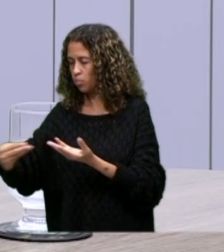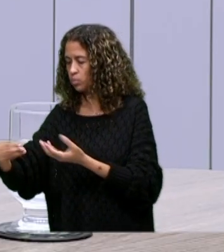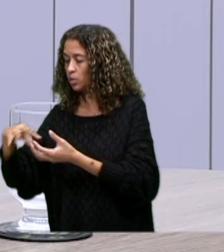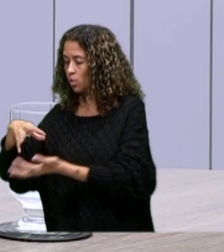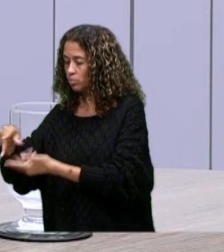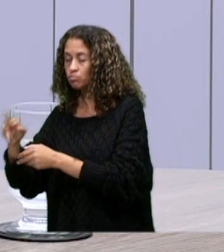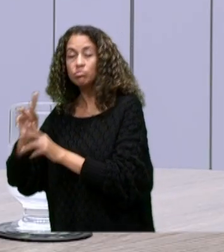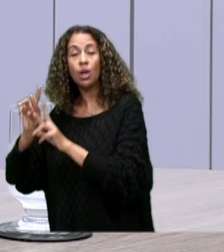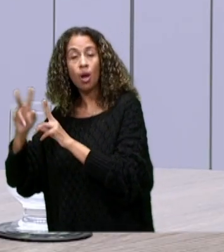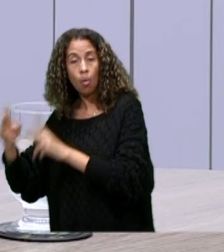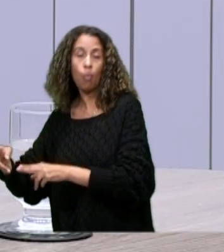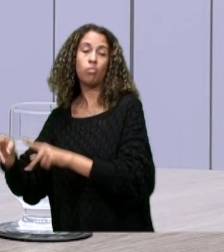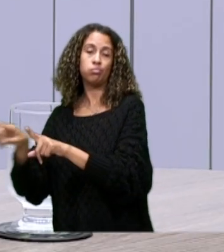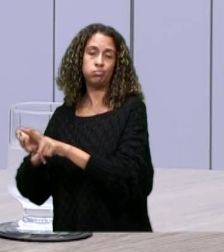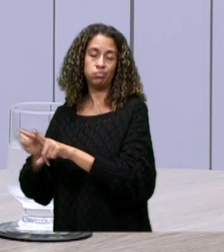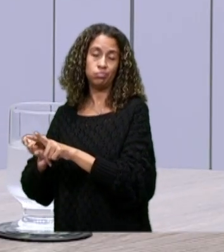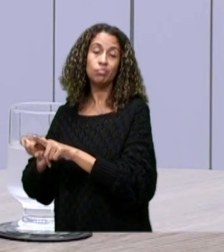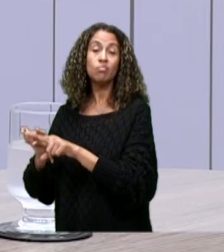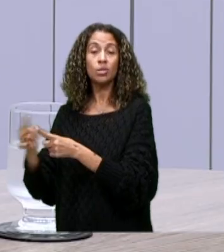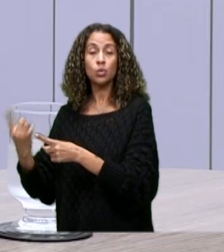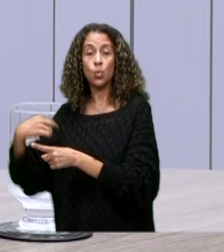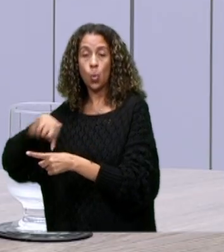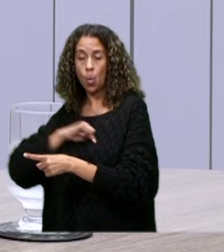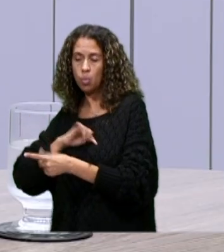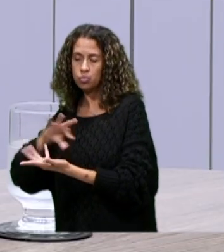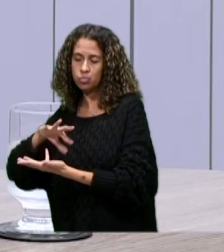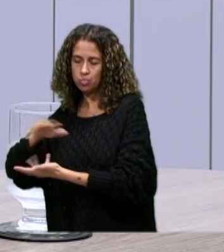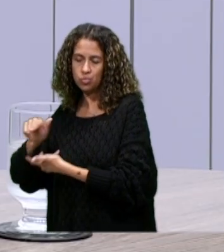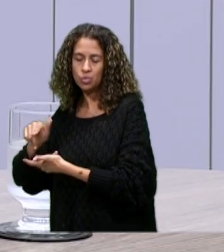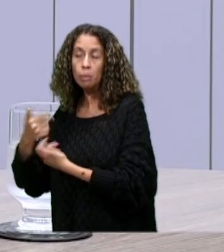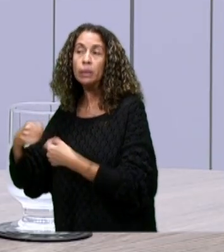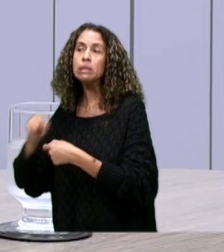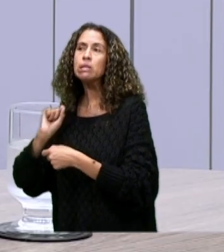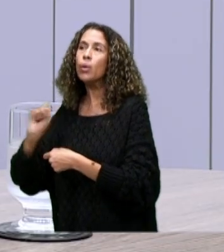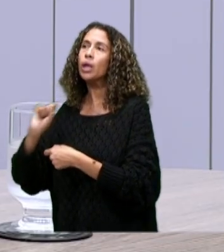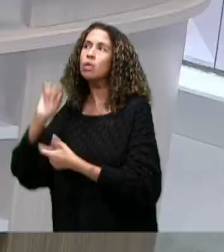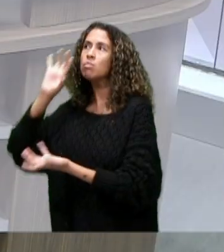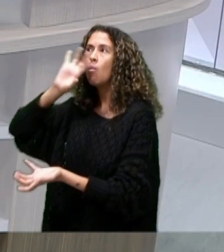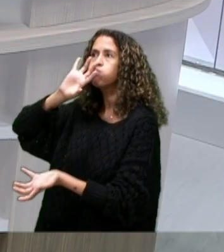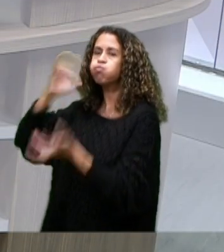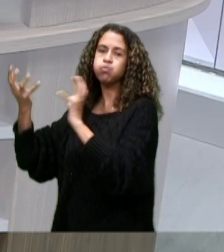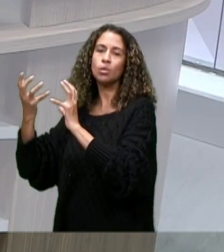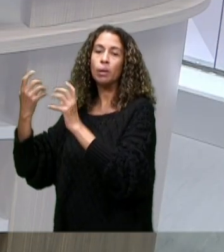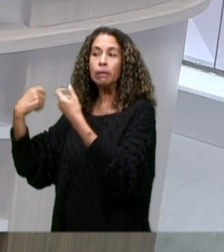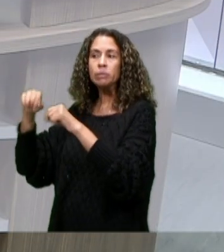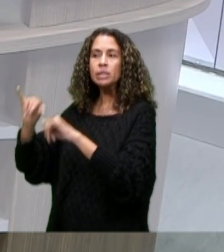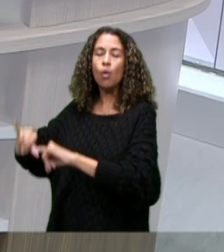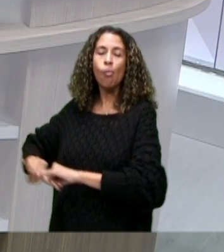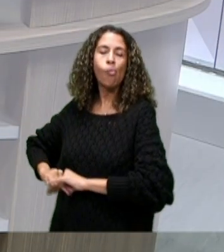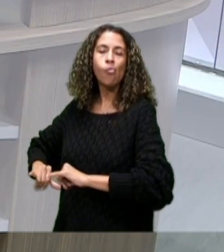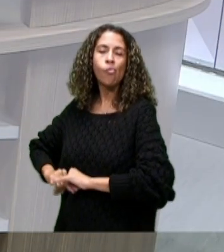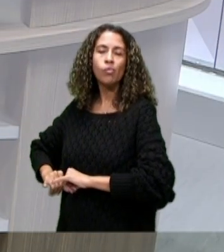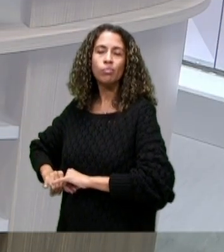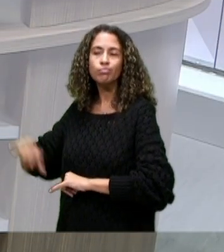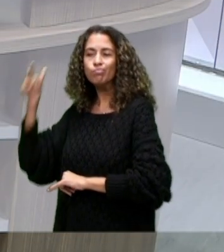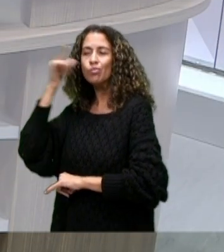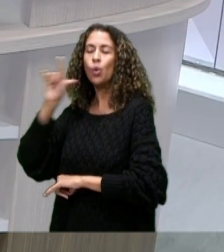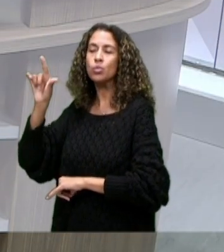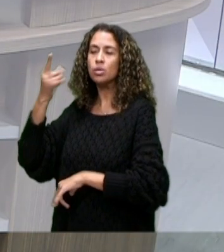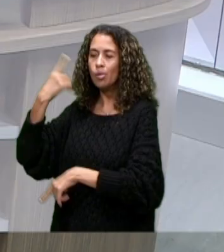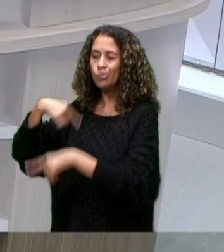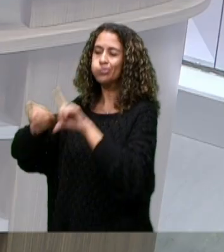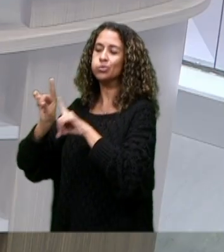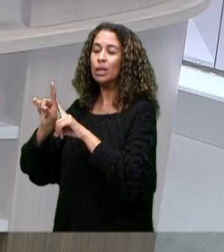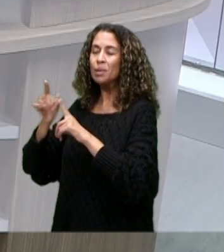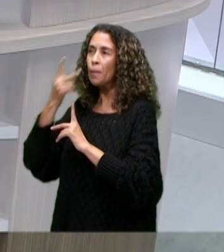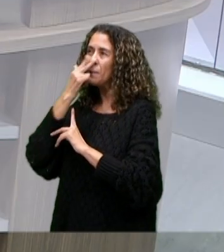ter que ter uma tragédia, a gente tem que passar pela dor para ter o parto,